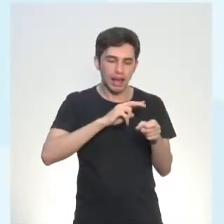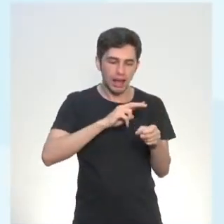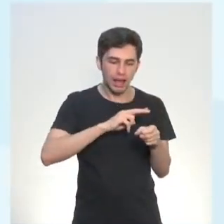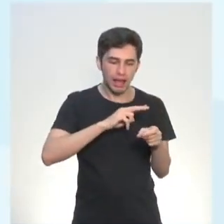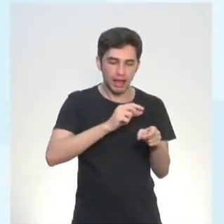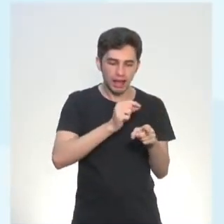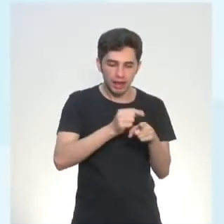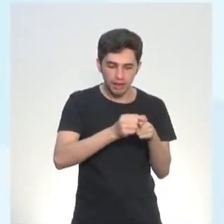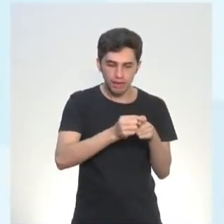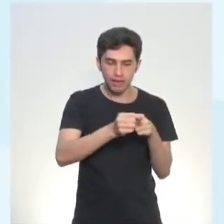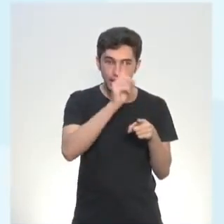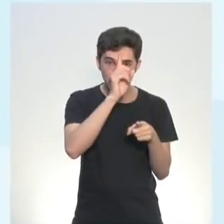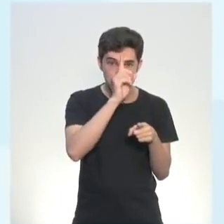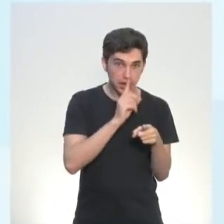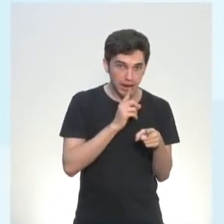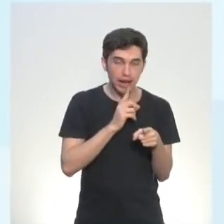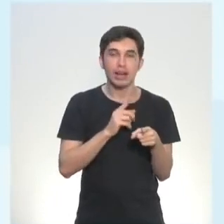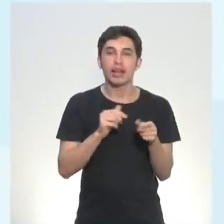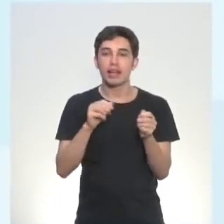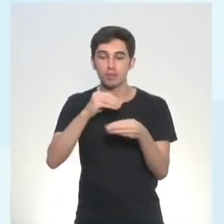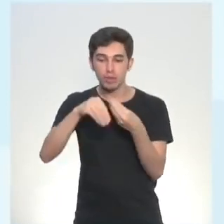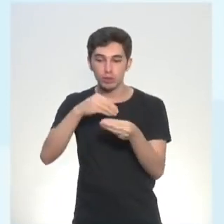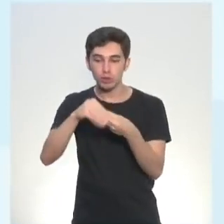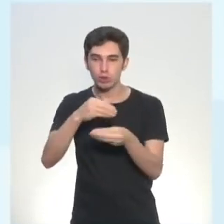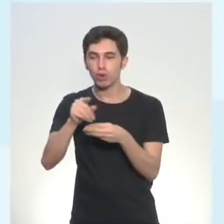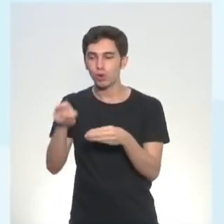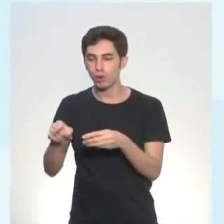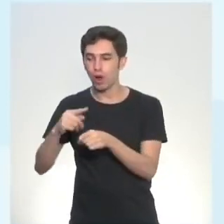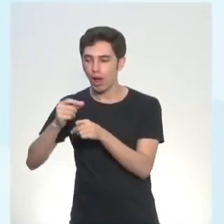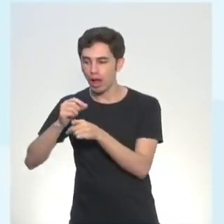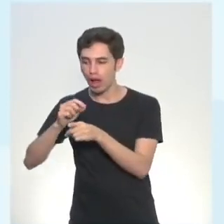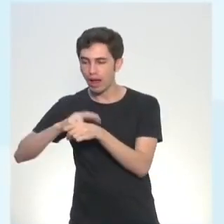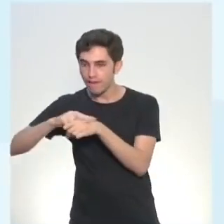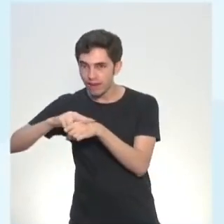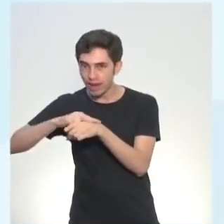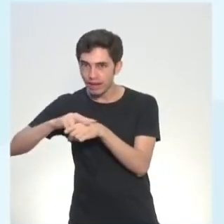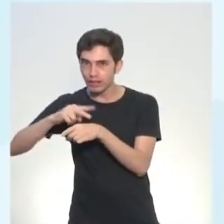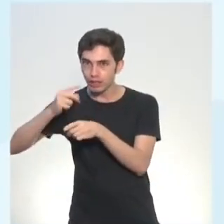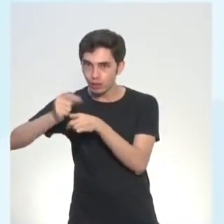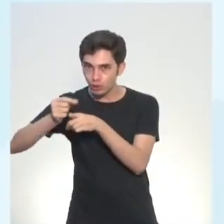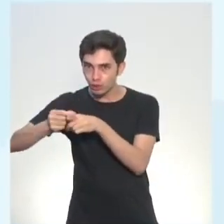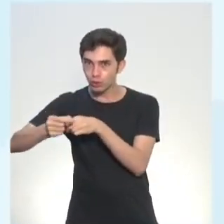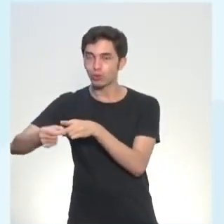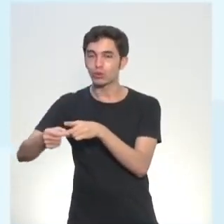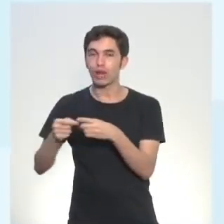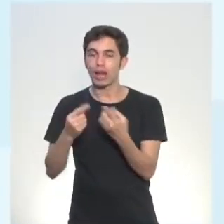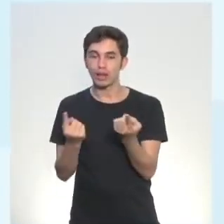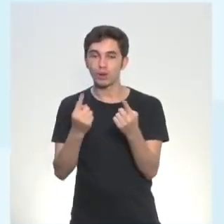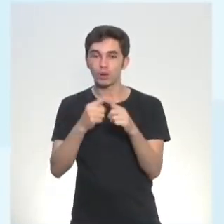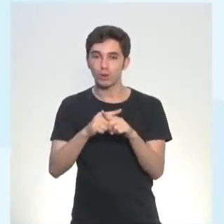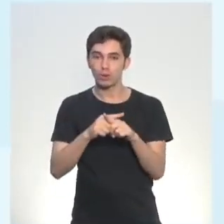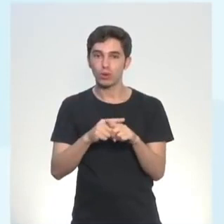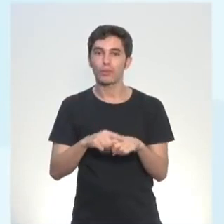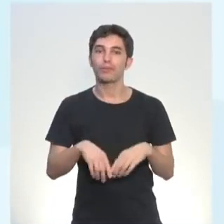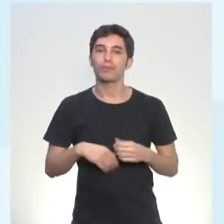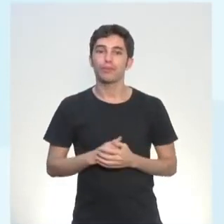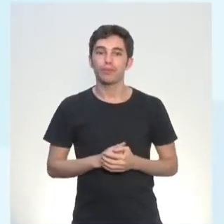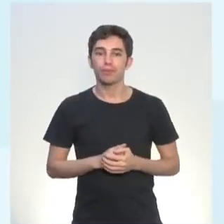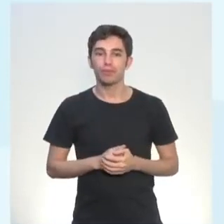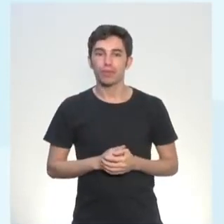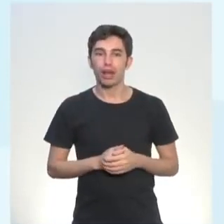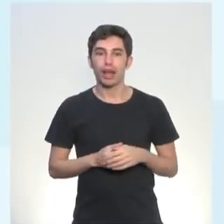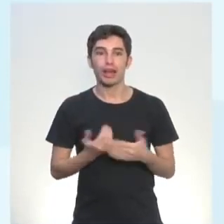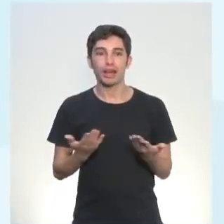F1. Essas ervilhas amarelas da geração F1, elas foram então cruzadas entre si. Elas então eram